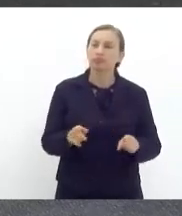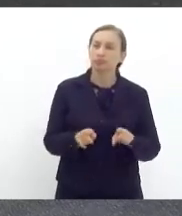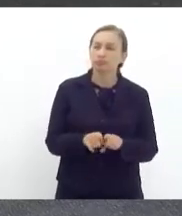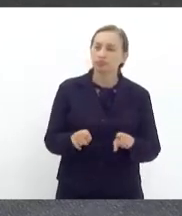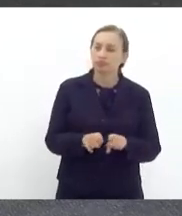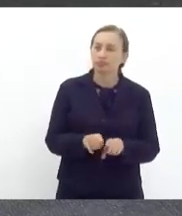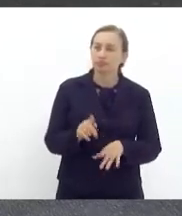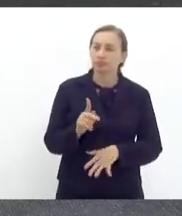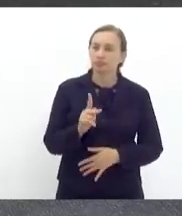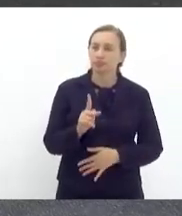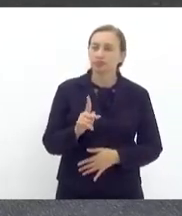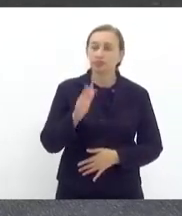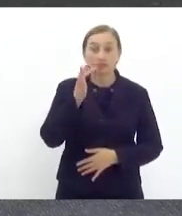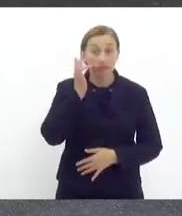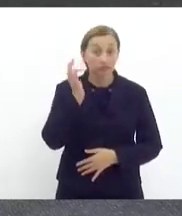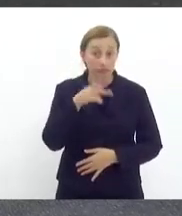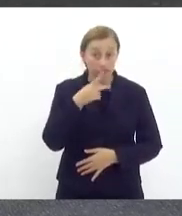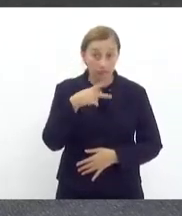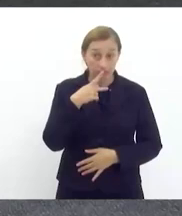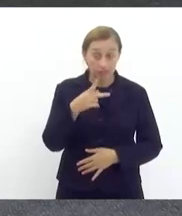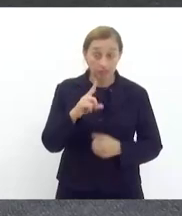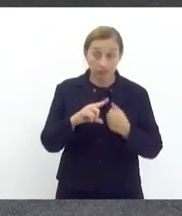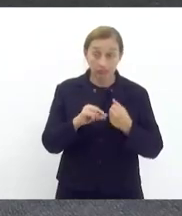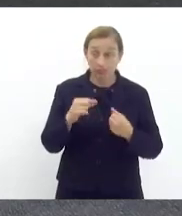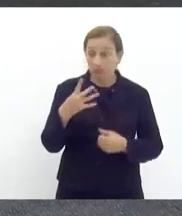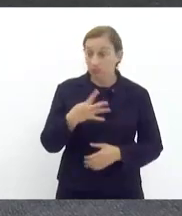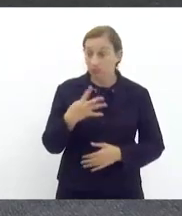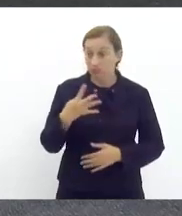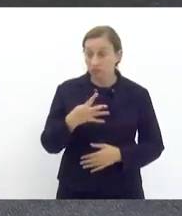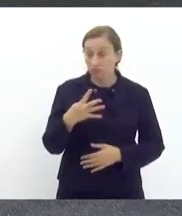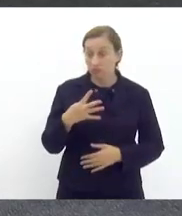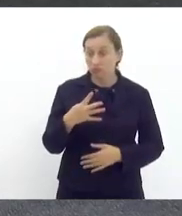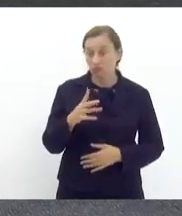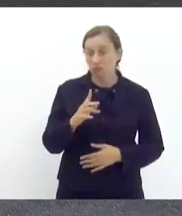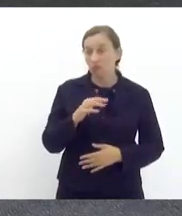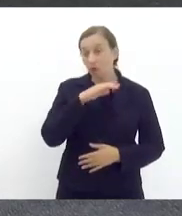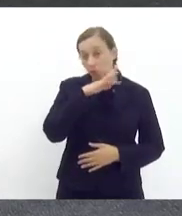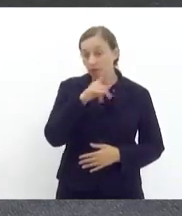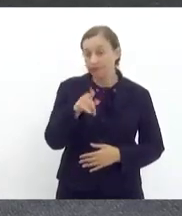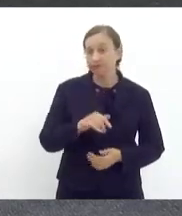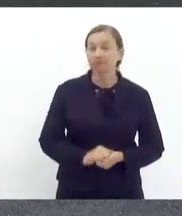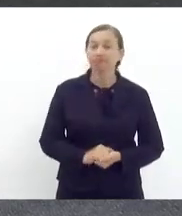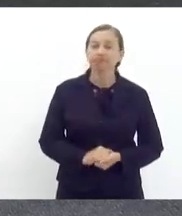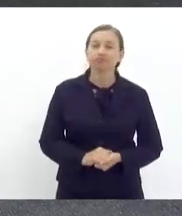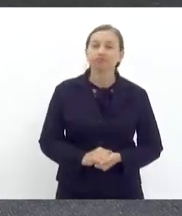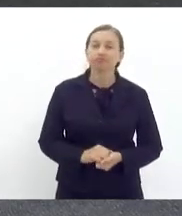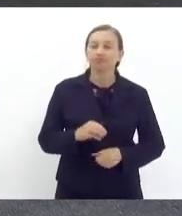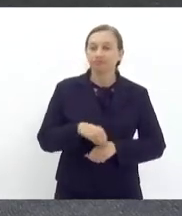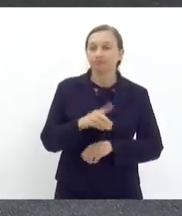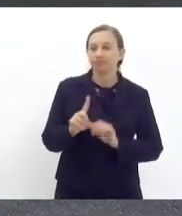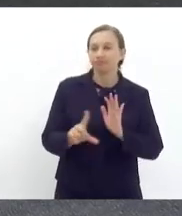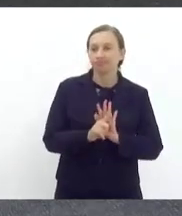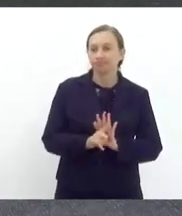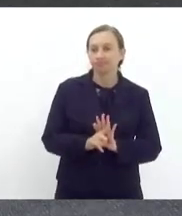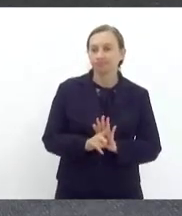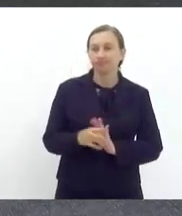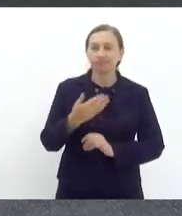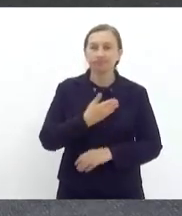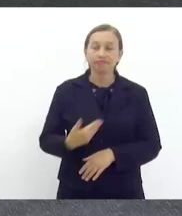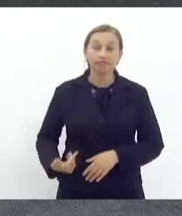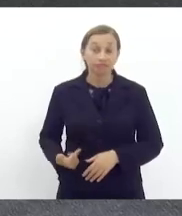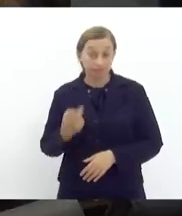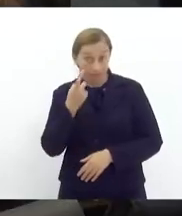Flávio Serafini disse o artigo 4º é inadmissível ah é uma indicação legislativa o governador vai